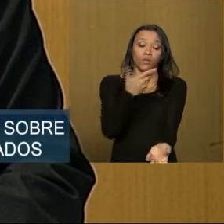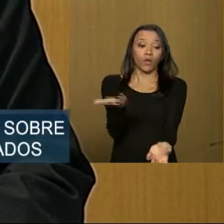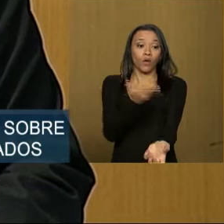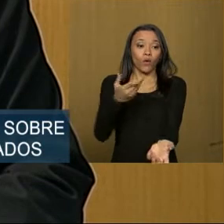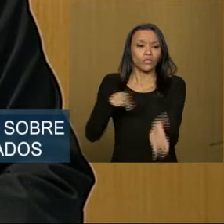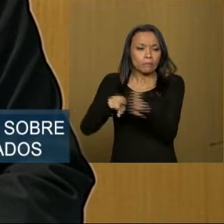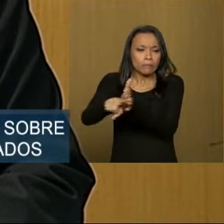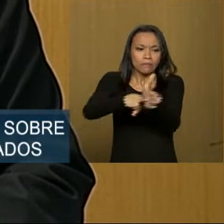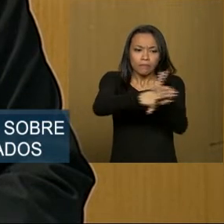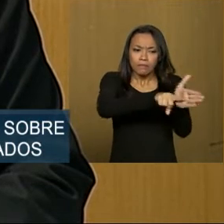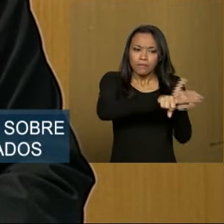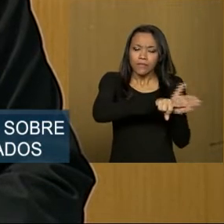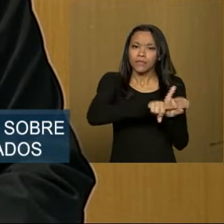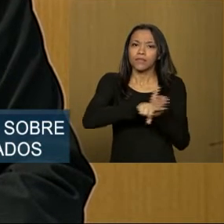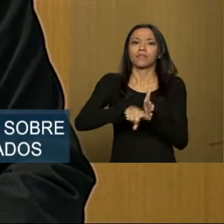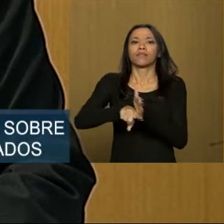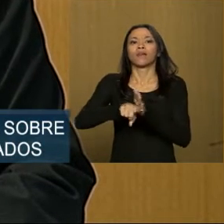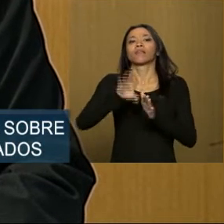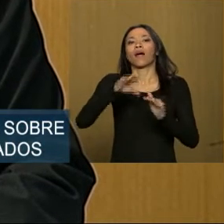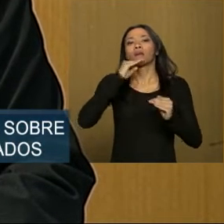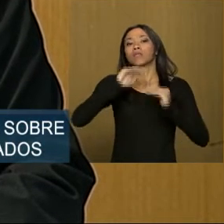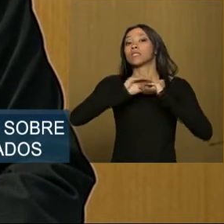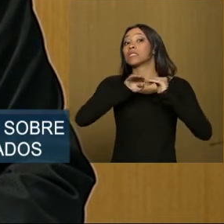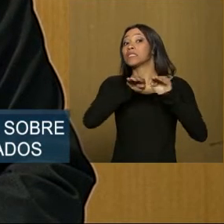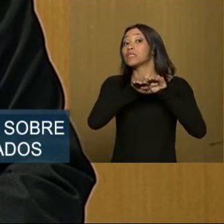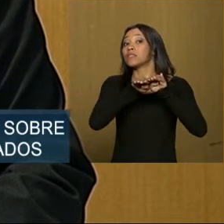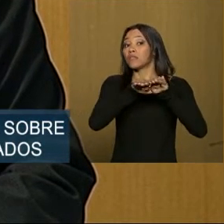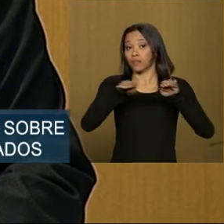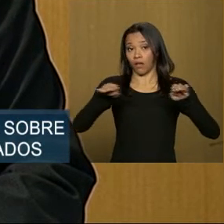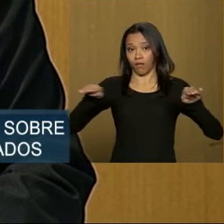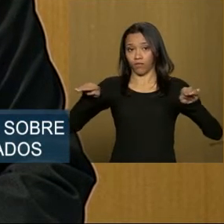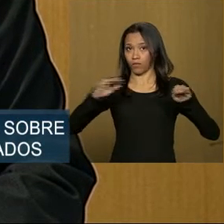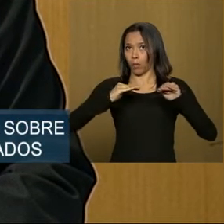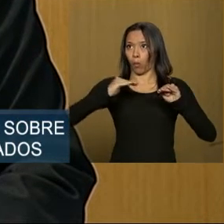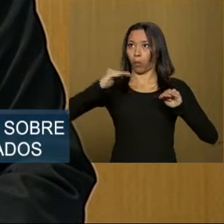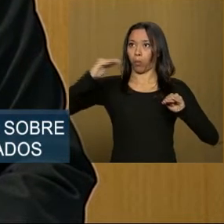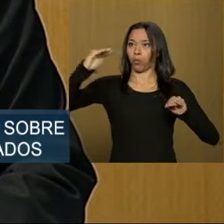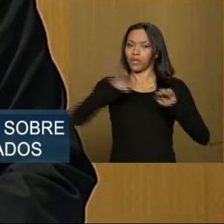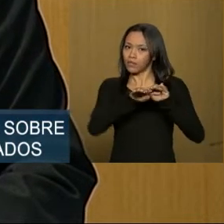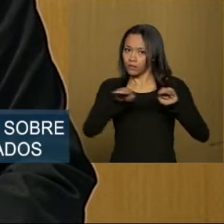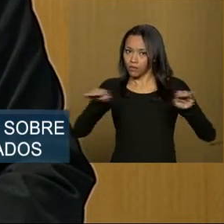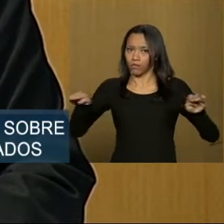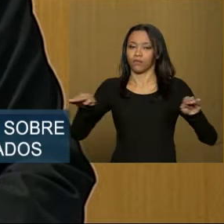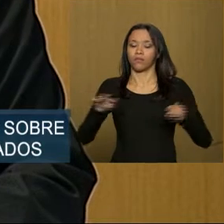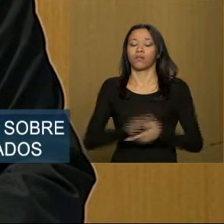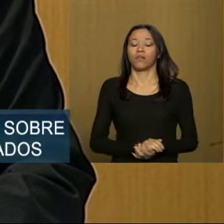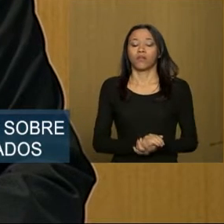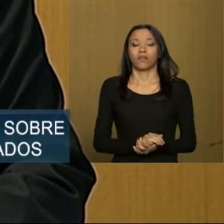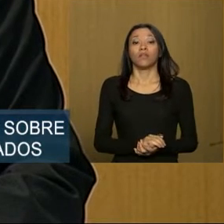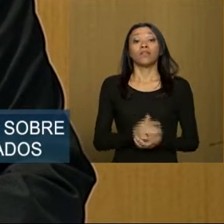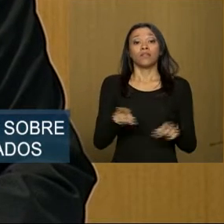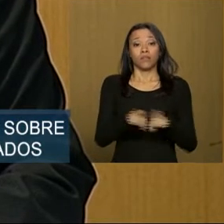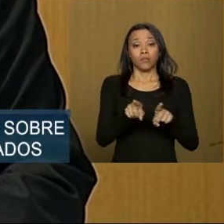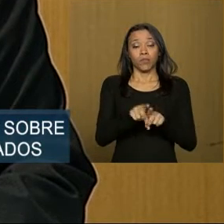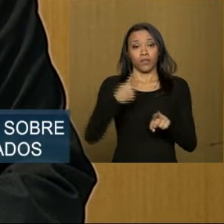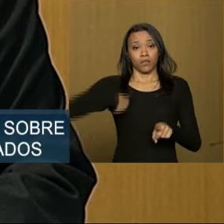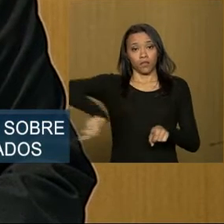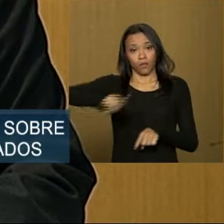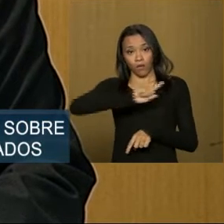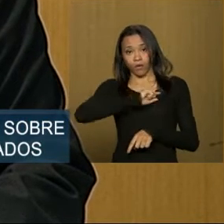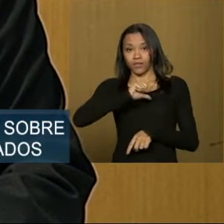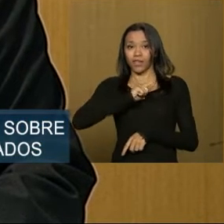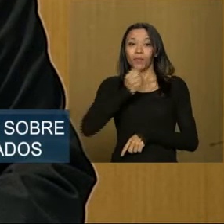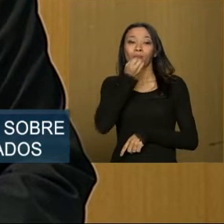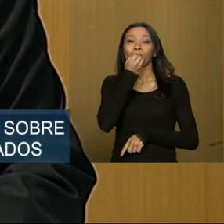população brasileira é de estabilidade. Próximo. Nós temos, paralelamente, né, uma